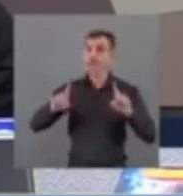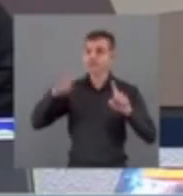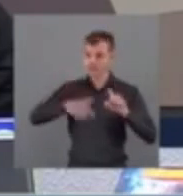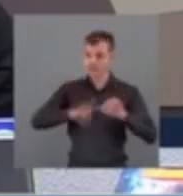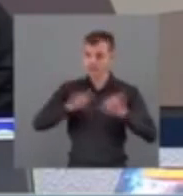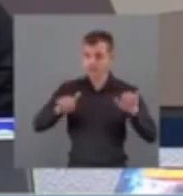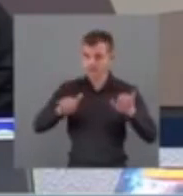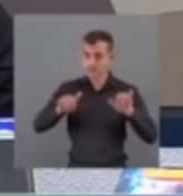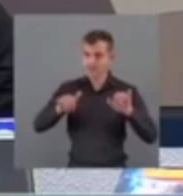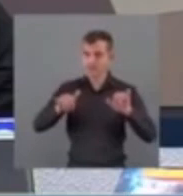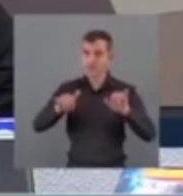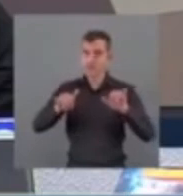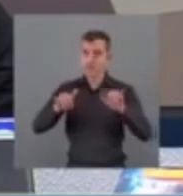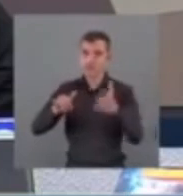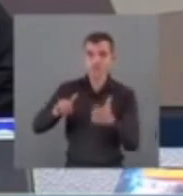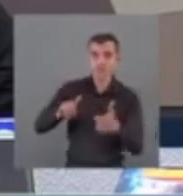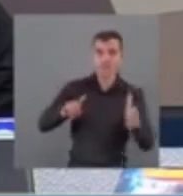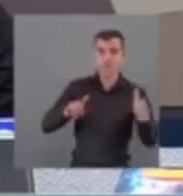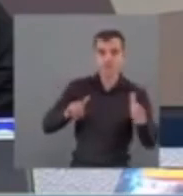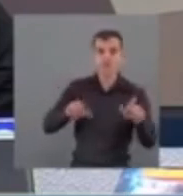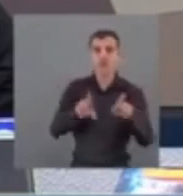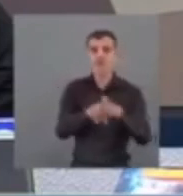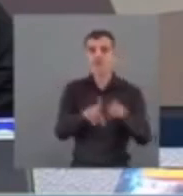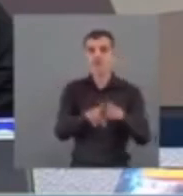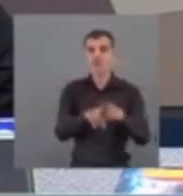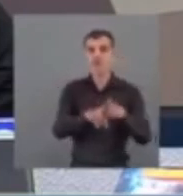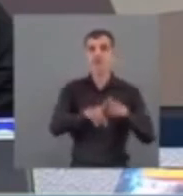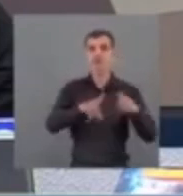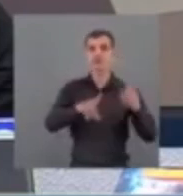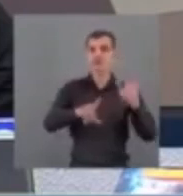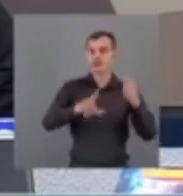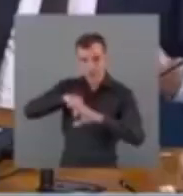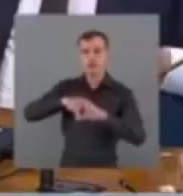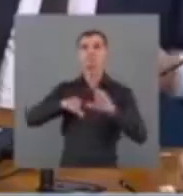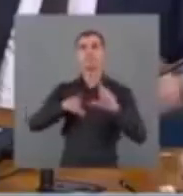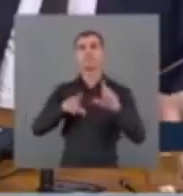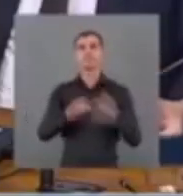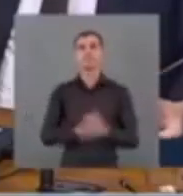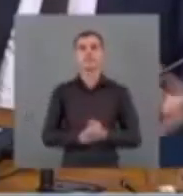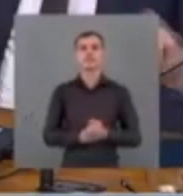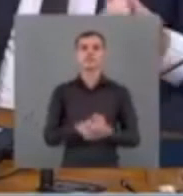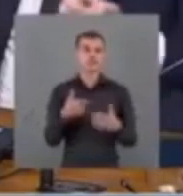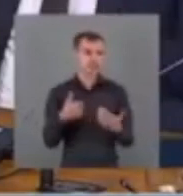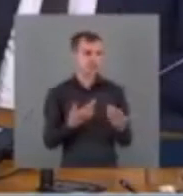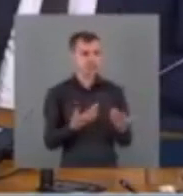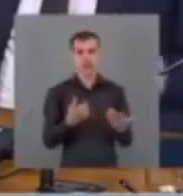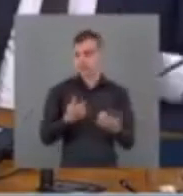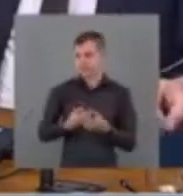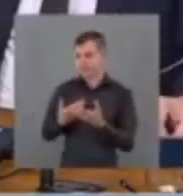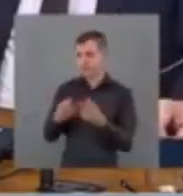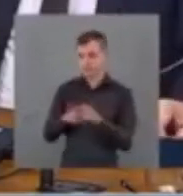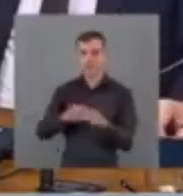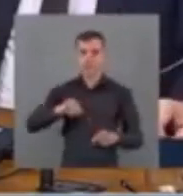a decisão do STF, foi orientada pelo comando constitucional, que é claro, simples e direto de que os